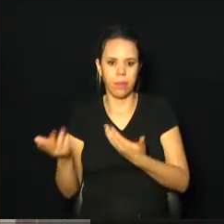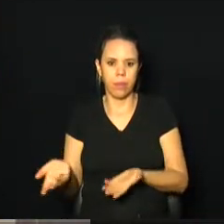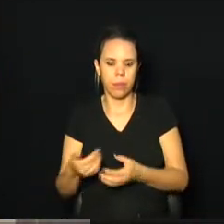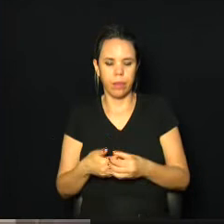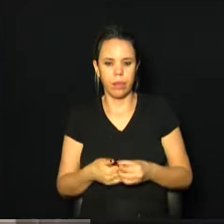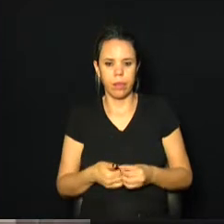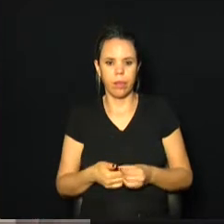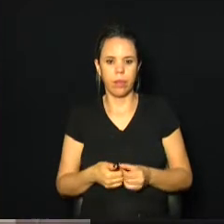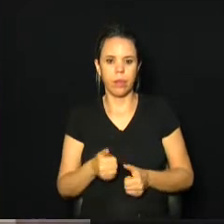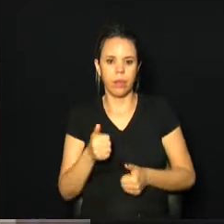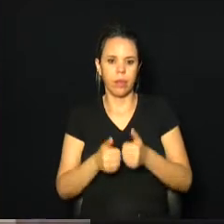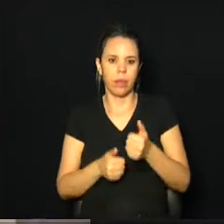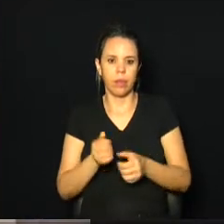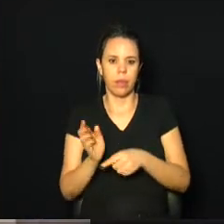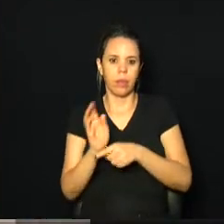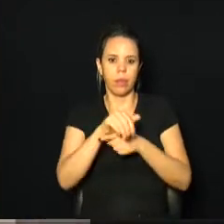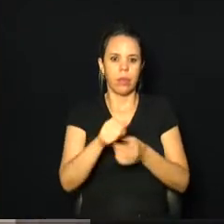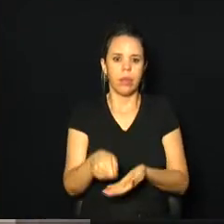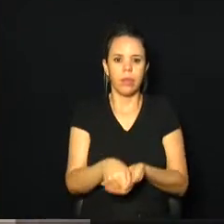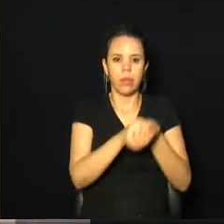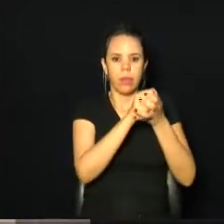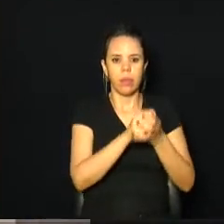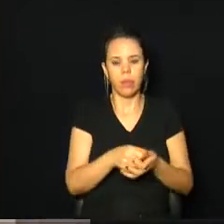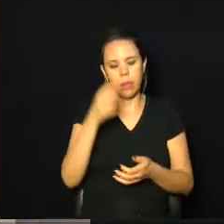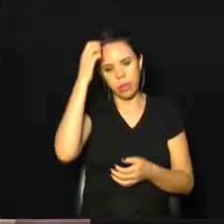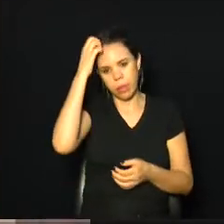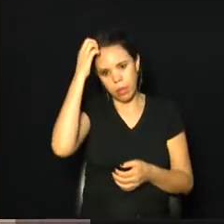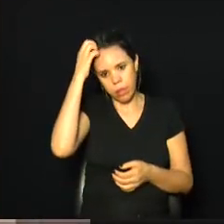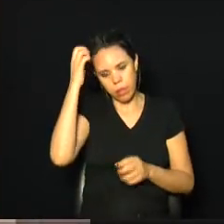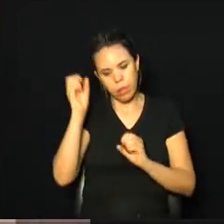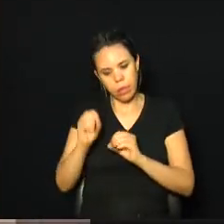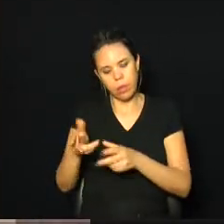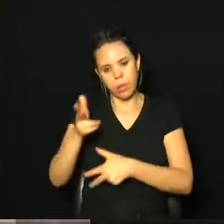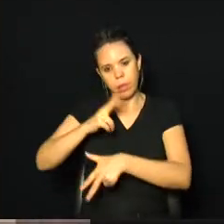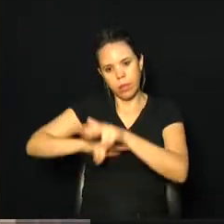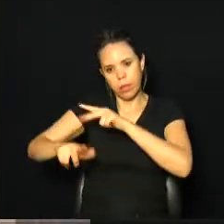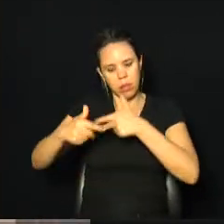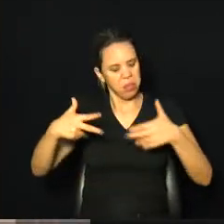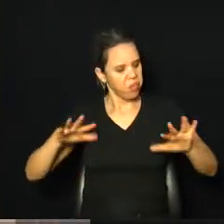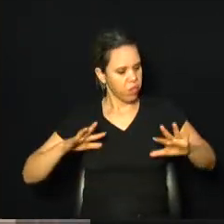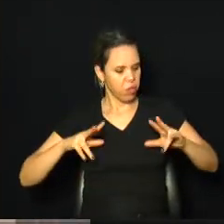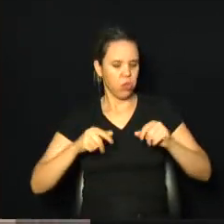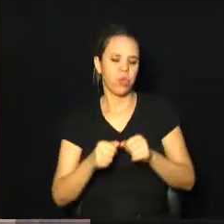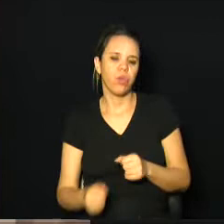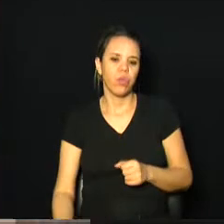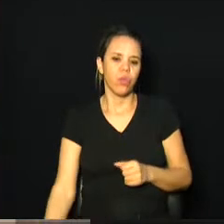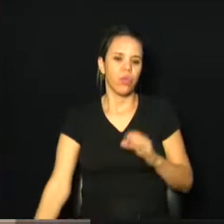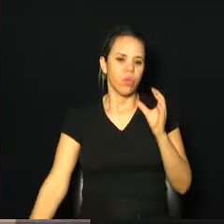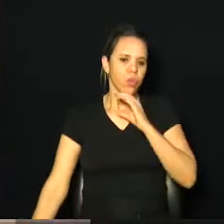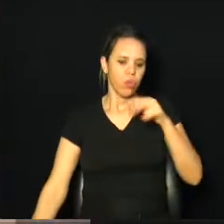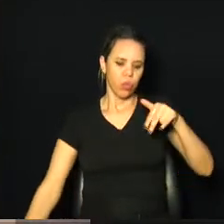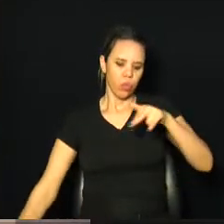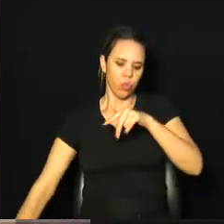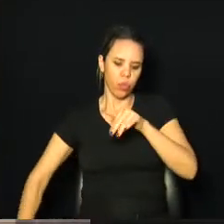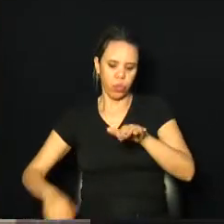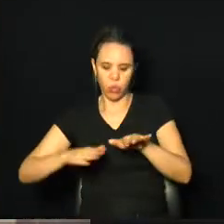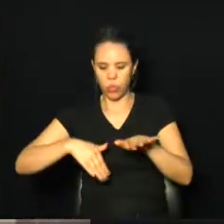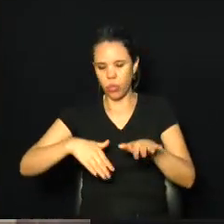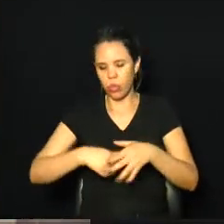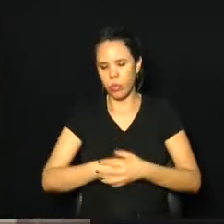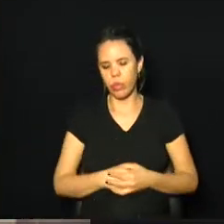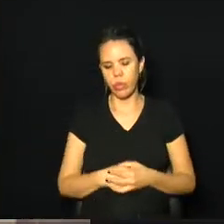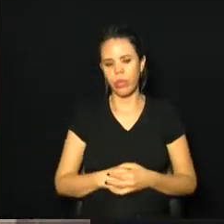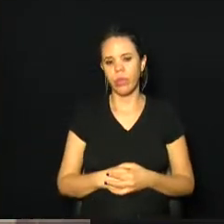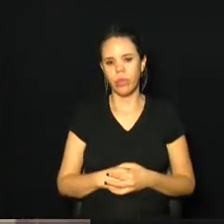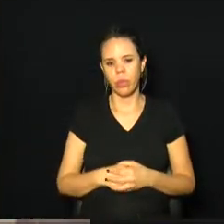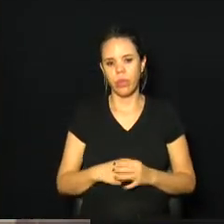seja o voleibol, seja qualquer outro, ele ensina no judô, no karatê, nas corridas, natação.